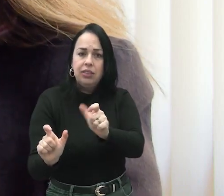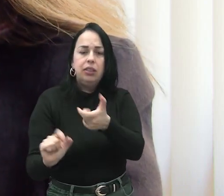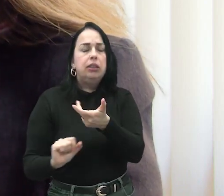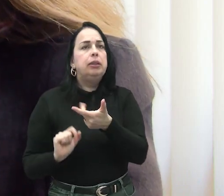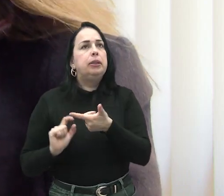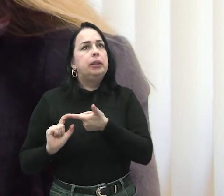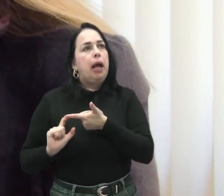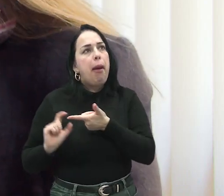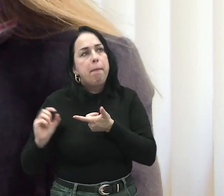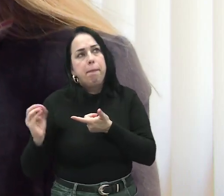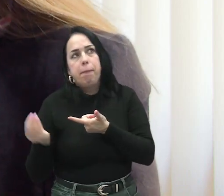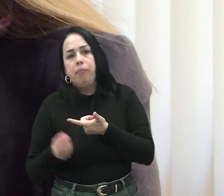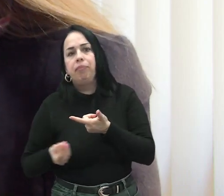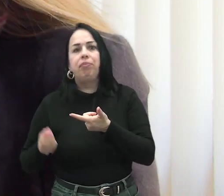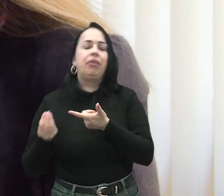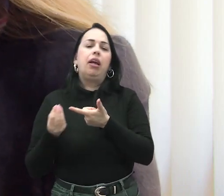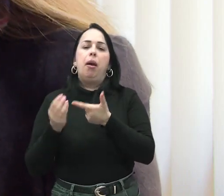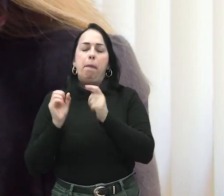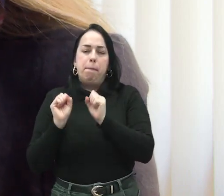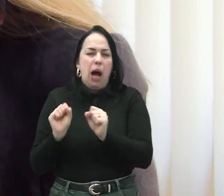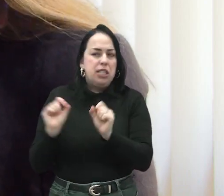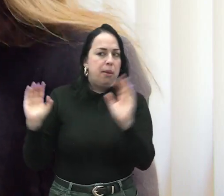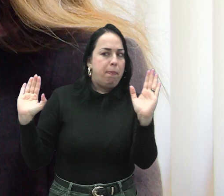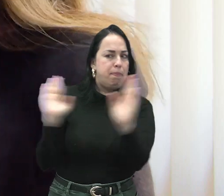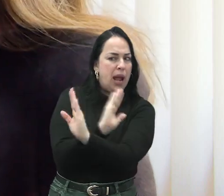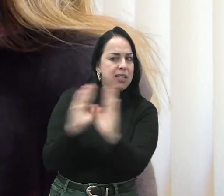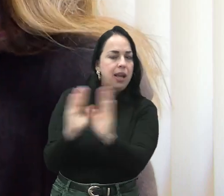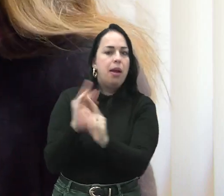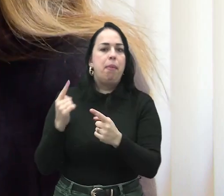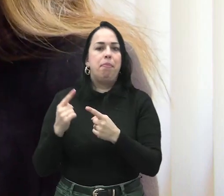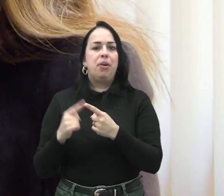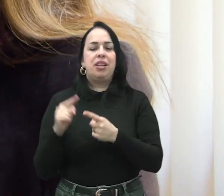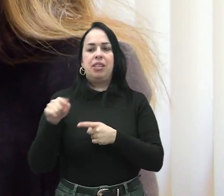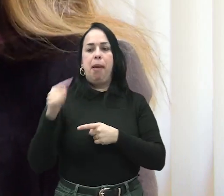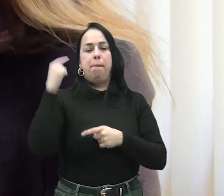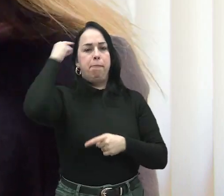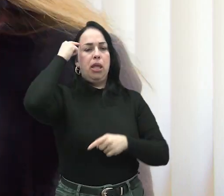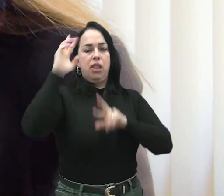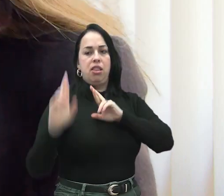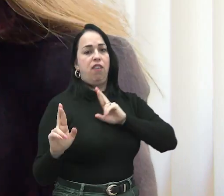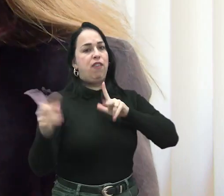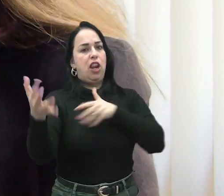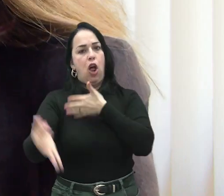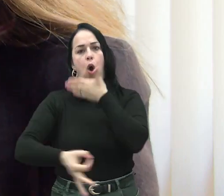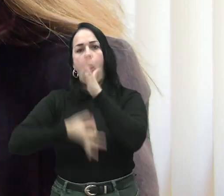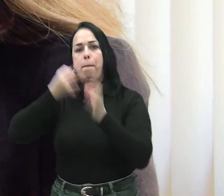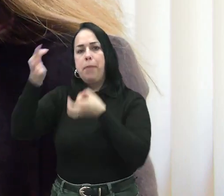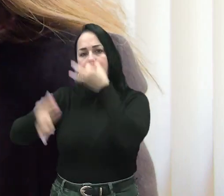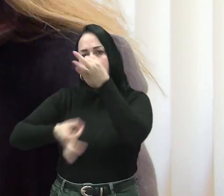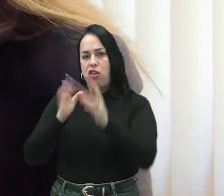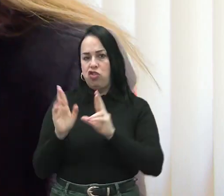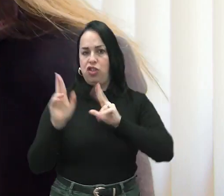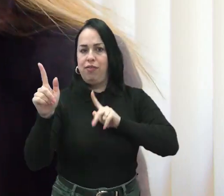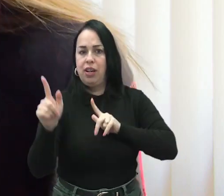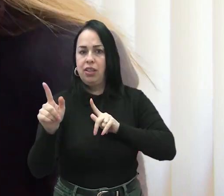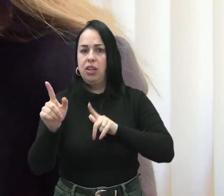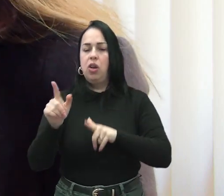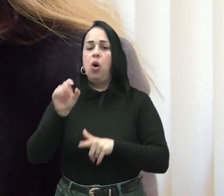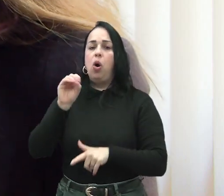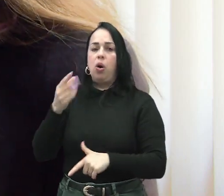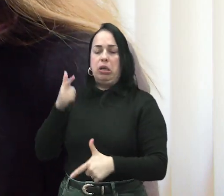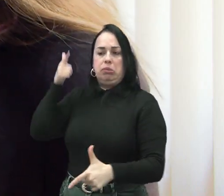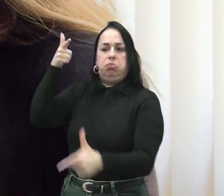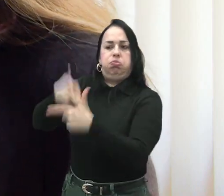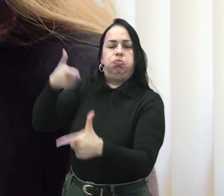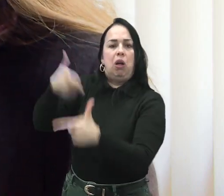ofender, eu posso te perseguir porque você pensa diferente, ou